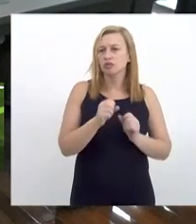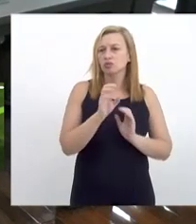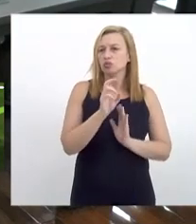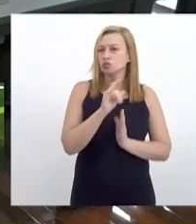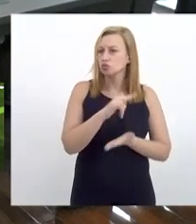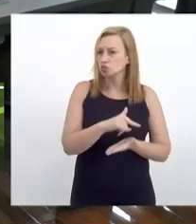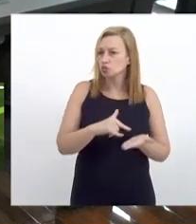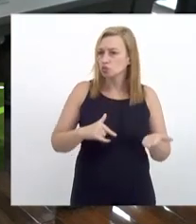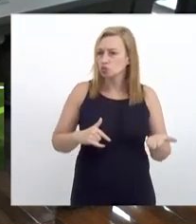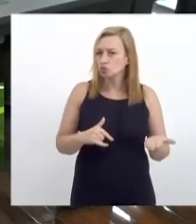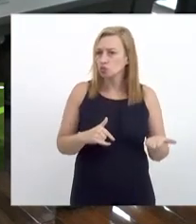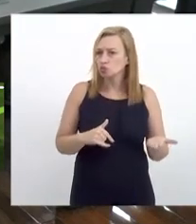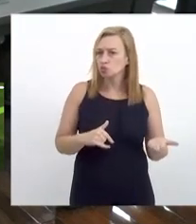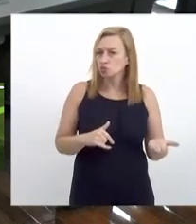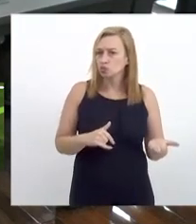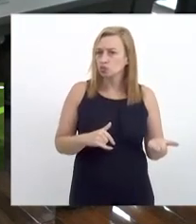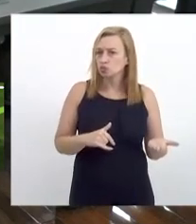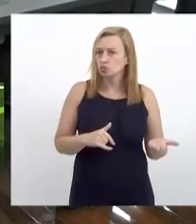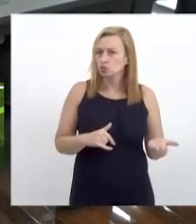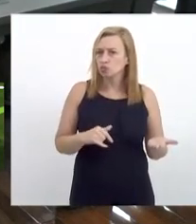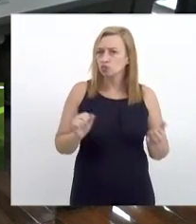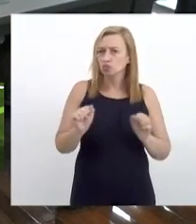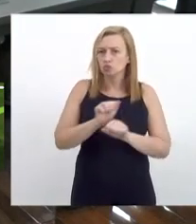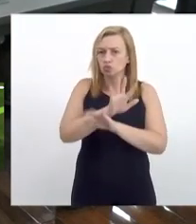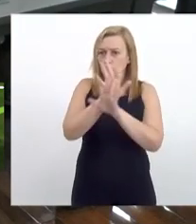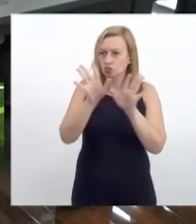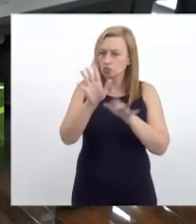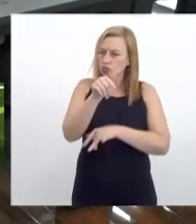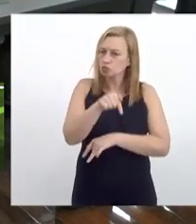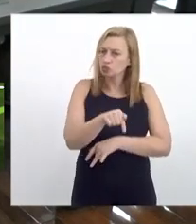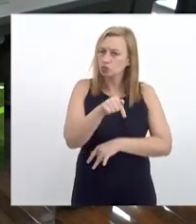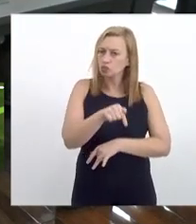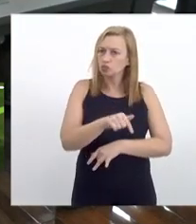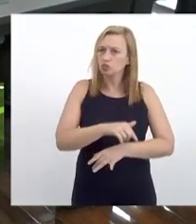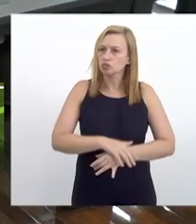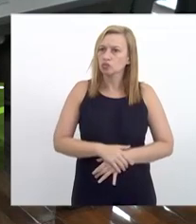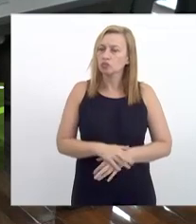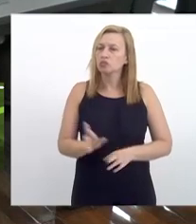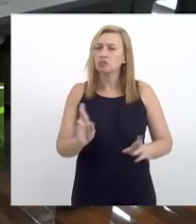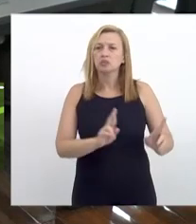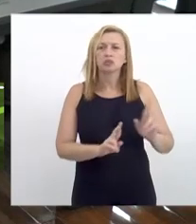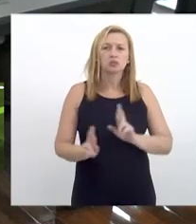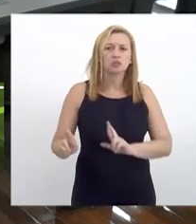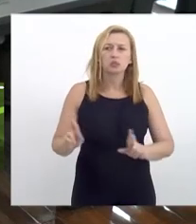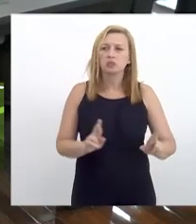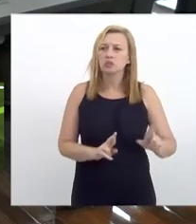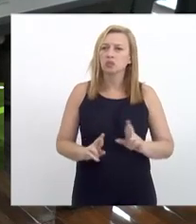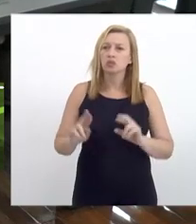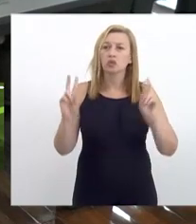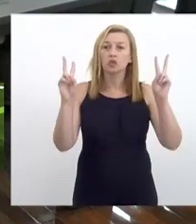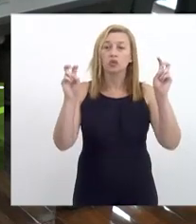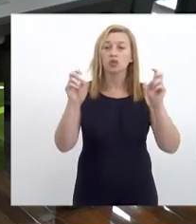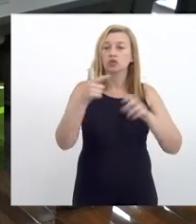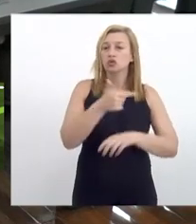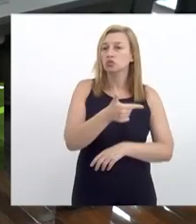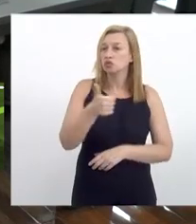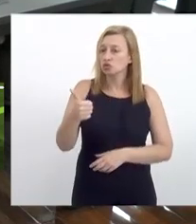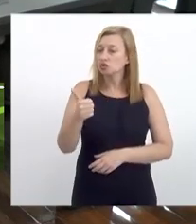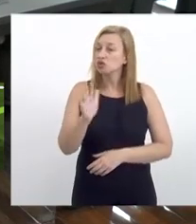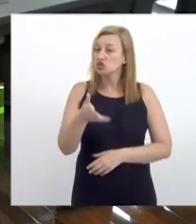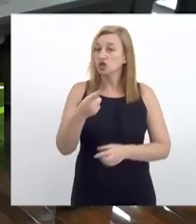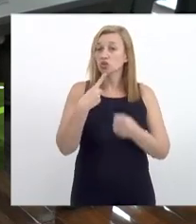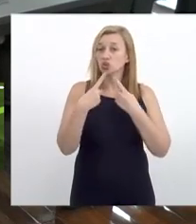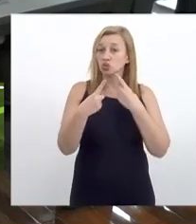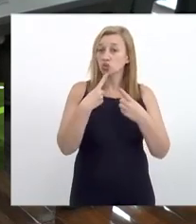Que está bastante claro Em relação A questão de 2021 Já foi